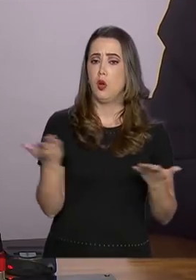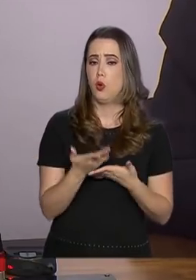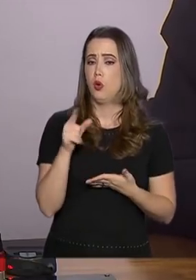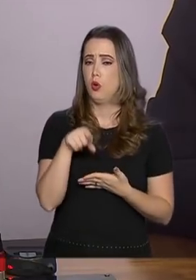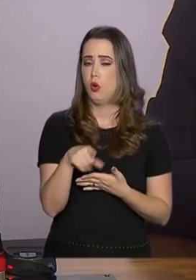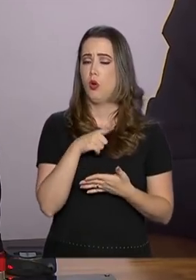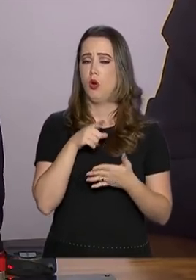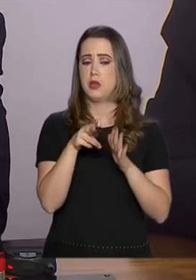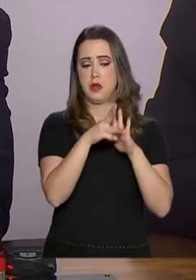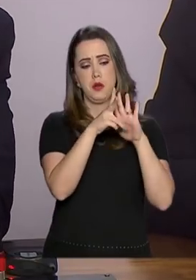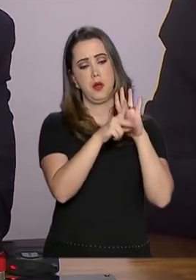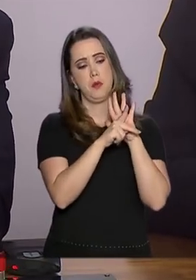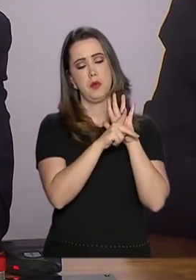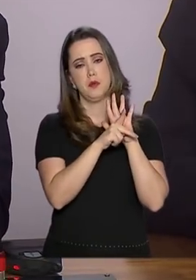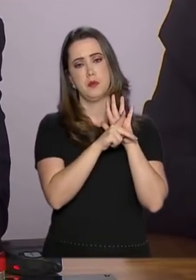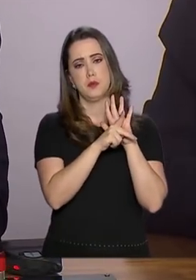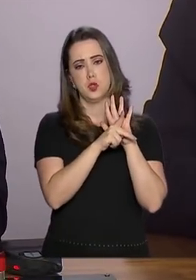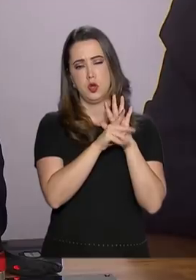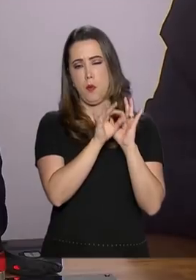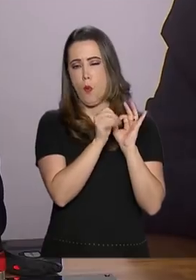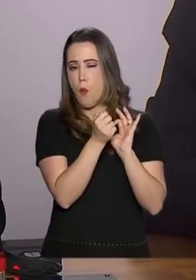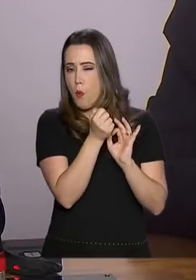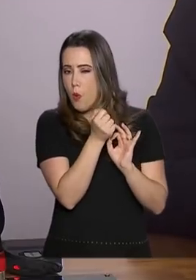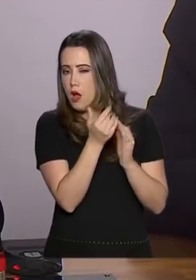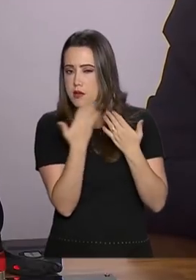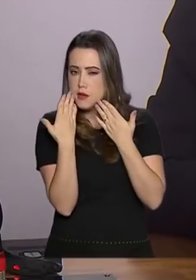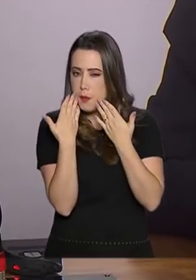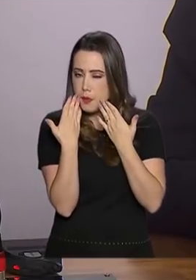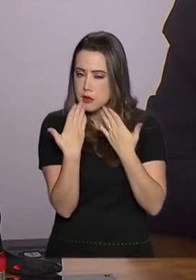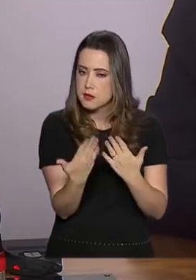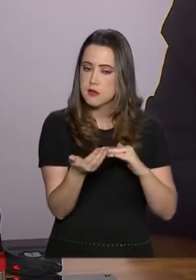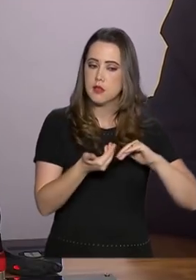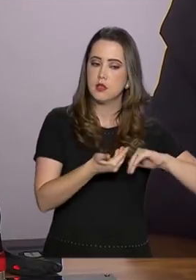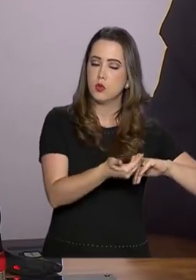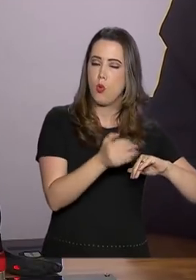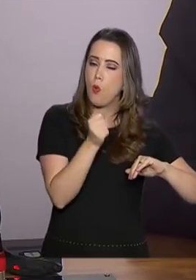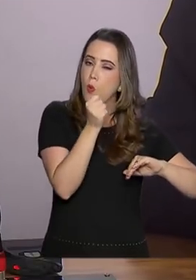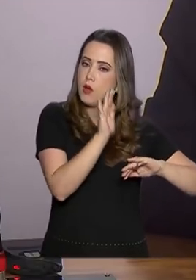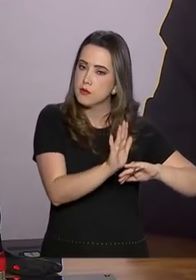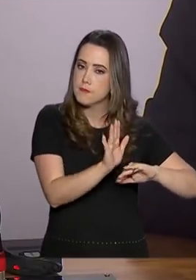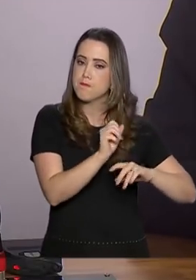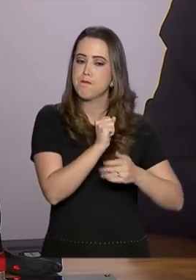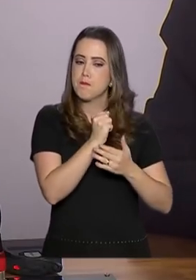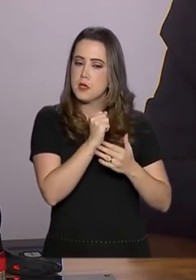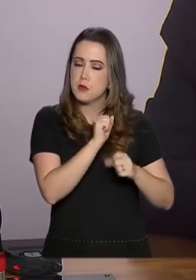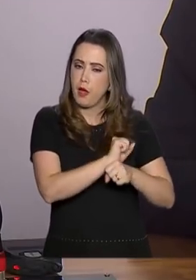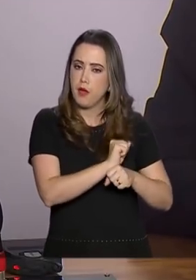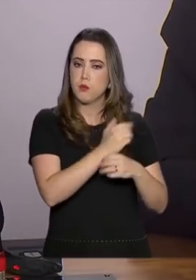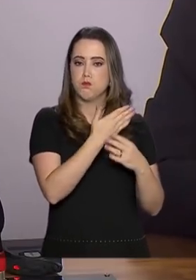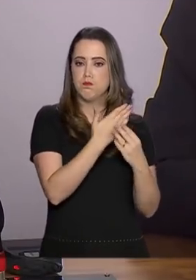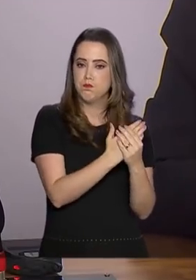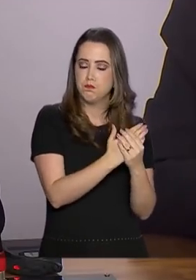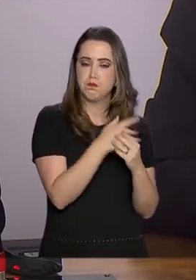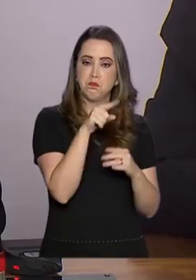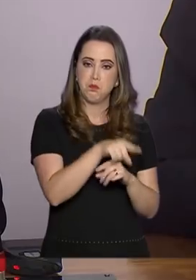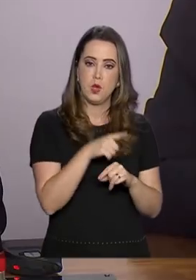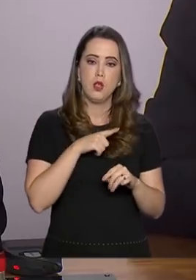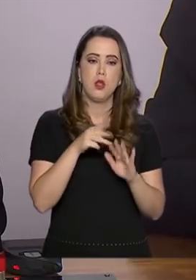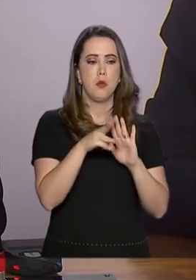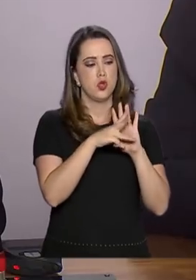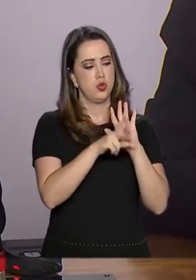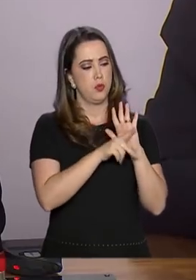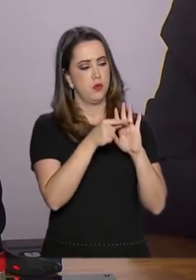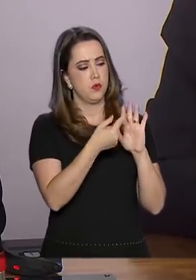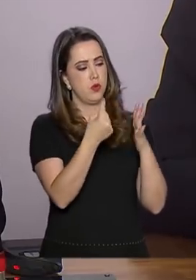medida provisória no forno para apresentar ao Congresso Nacional, que traz medidas muito